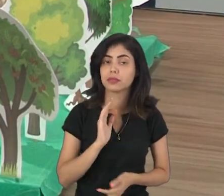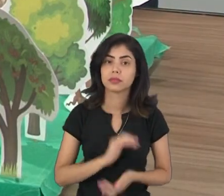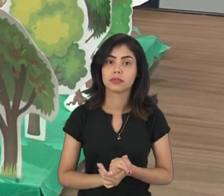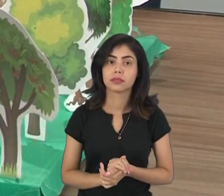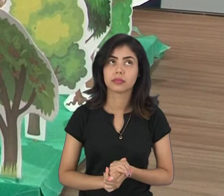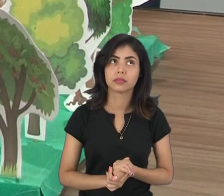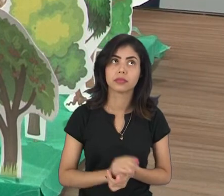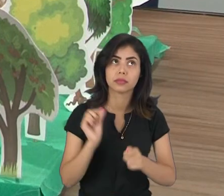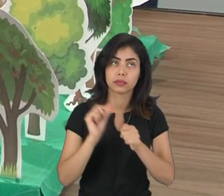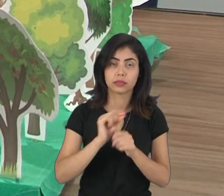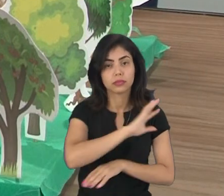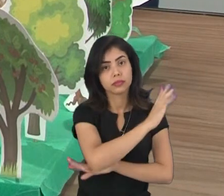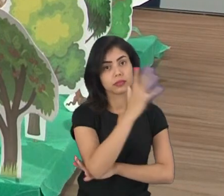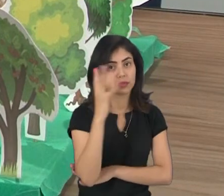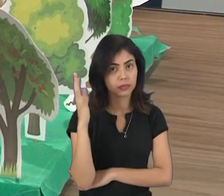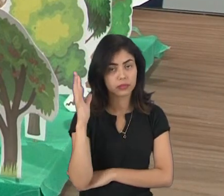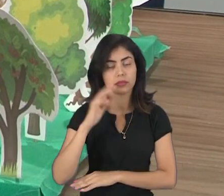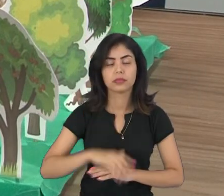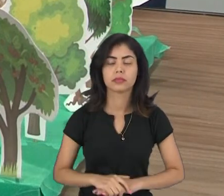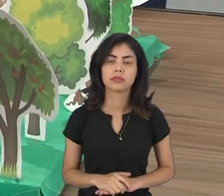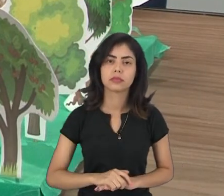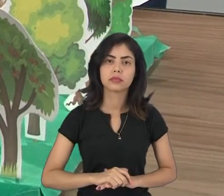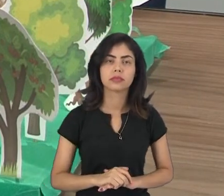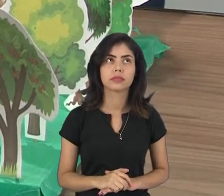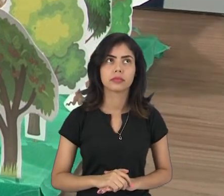ele retirou da floresta.